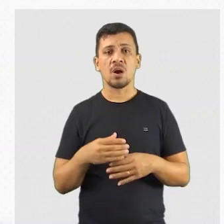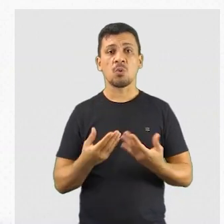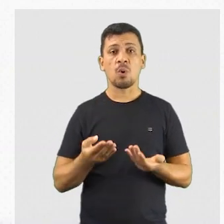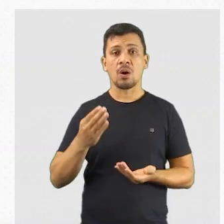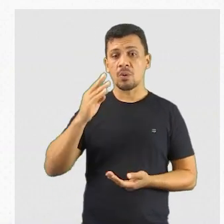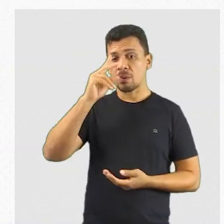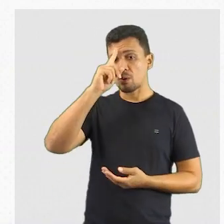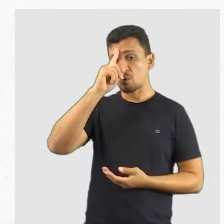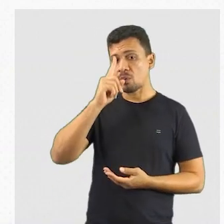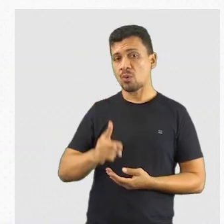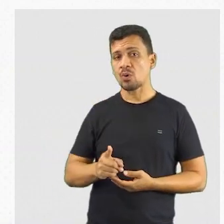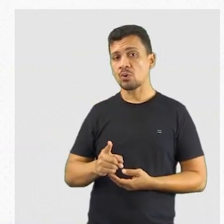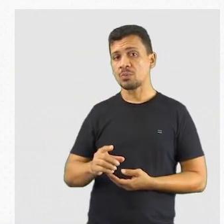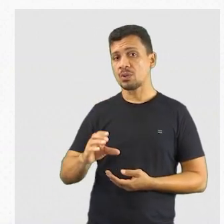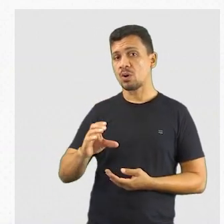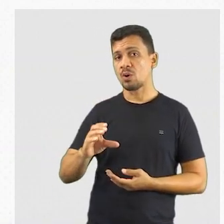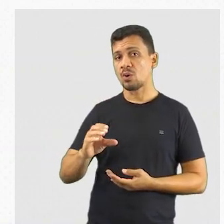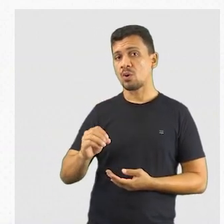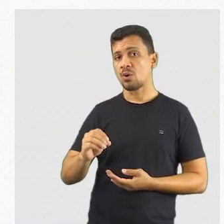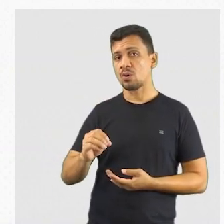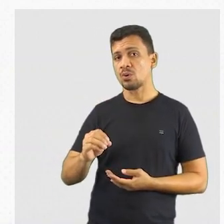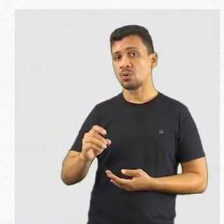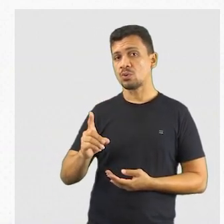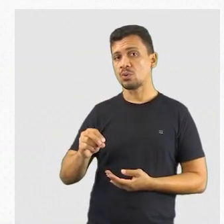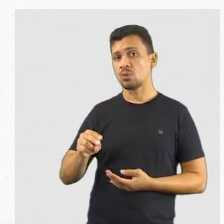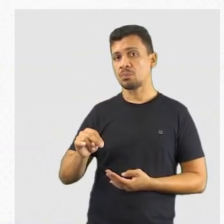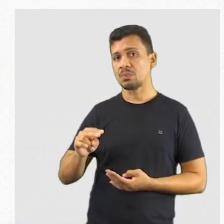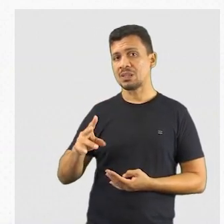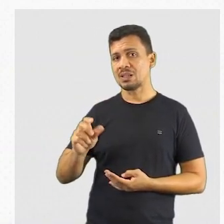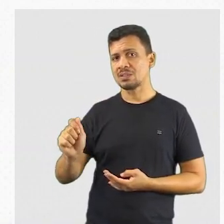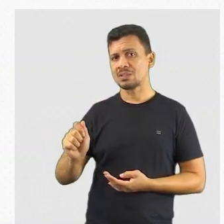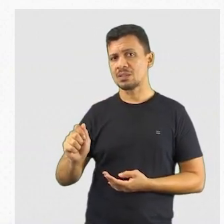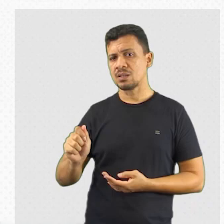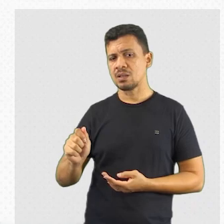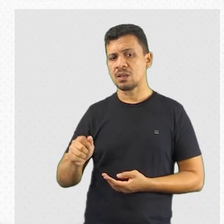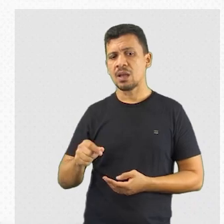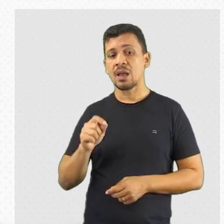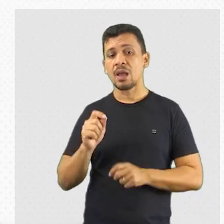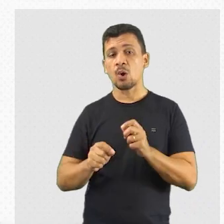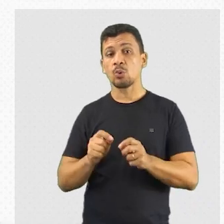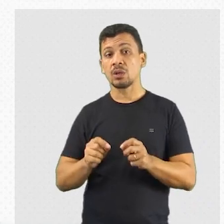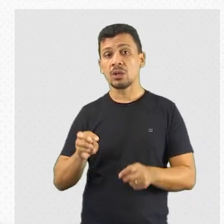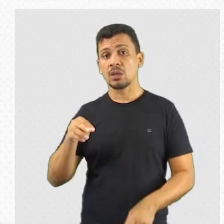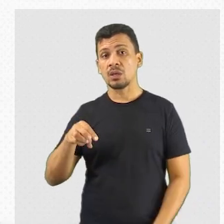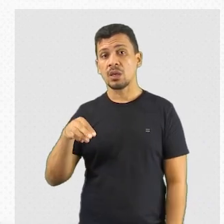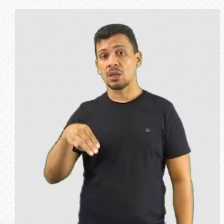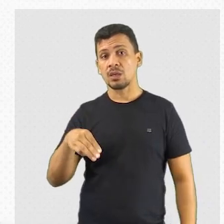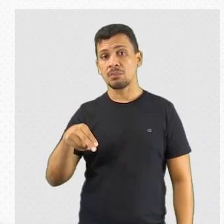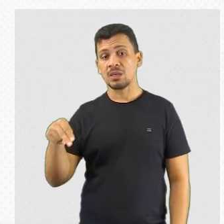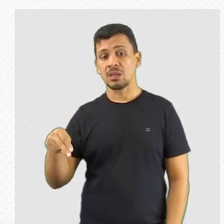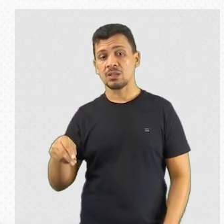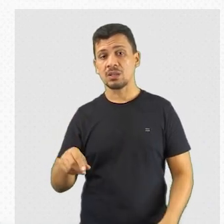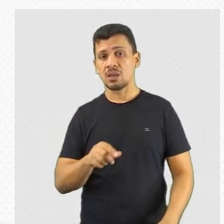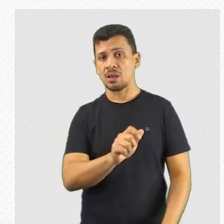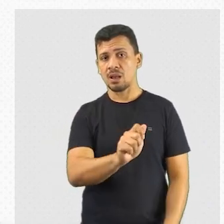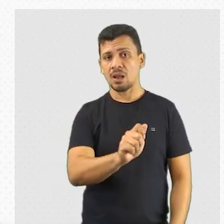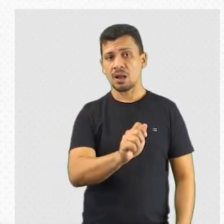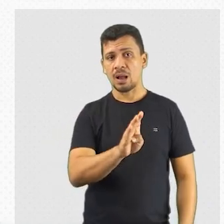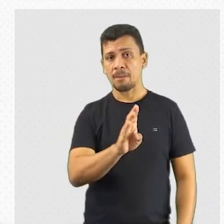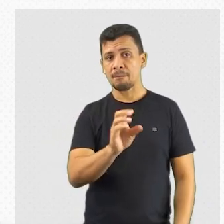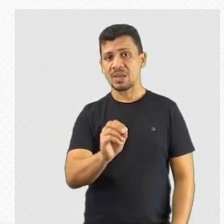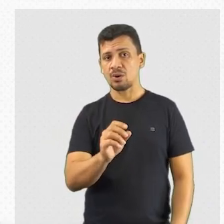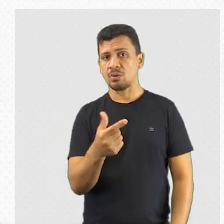falou de codominância quando a gente falou de qual classificação? Da classificação MN, né? A classificação ABO, a gente não tem